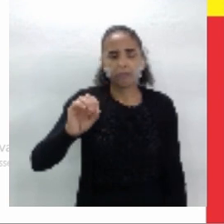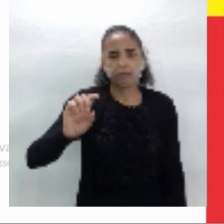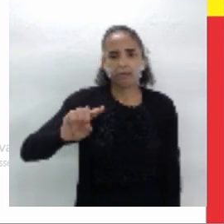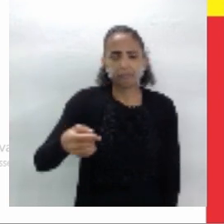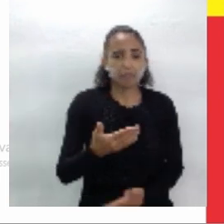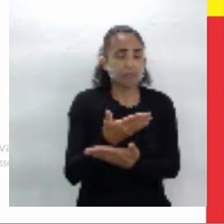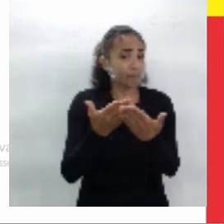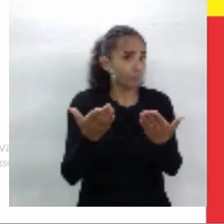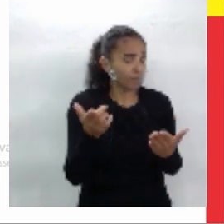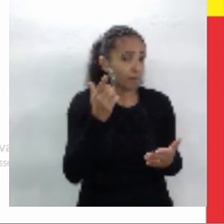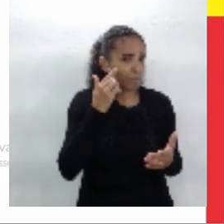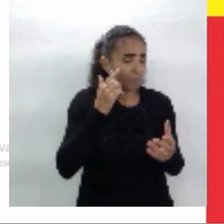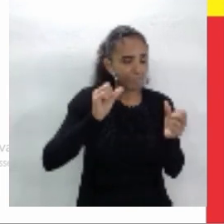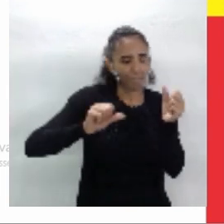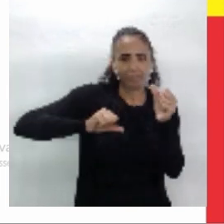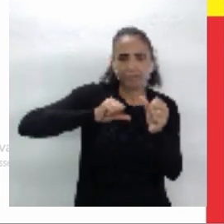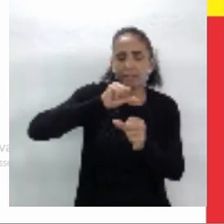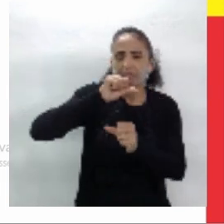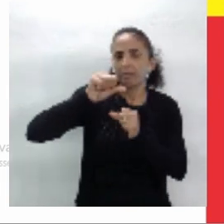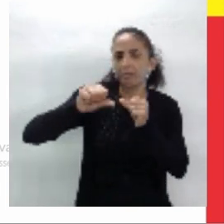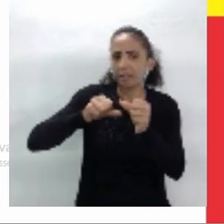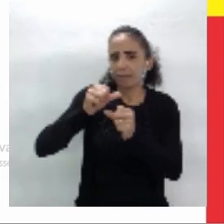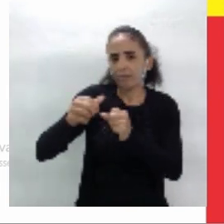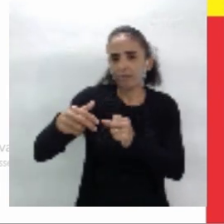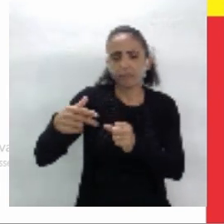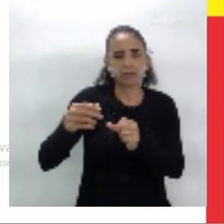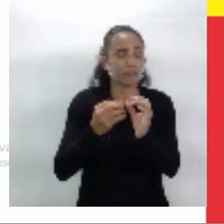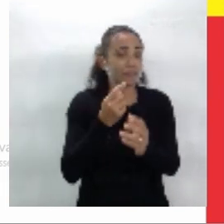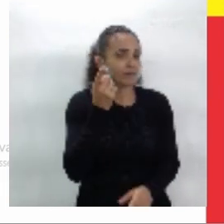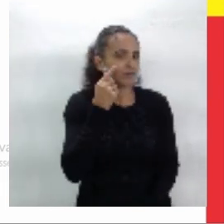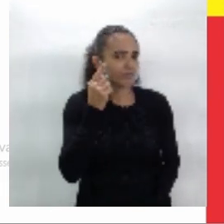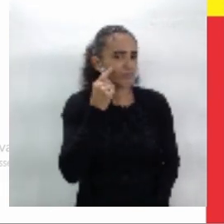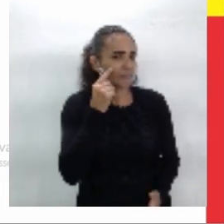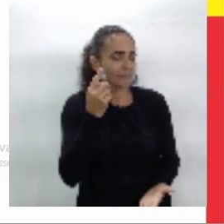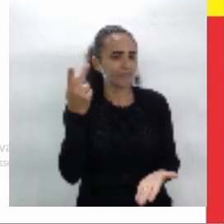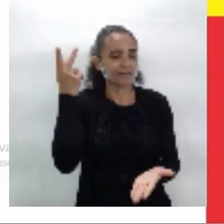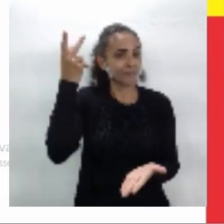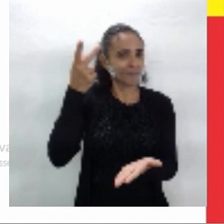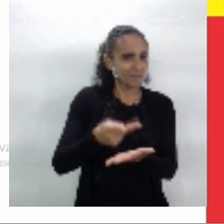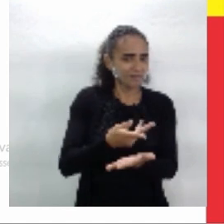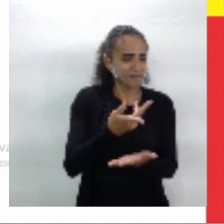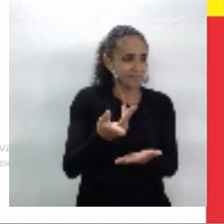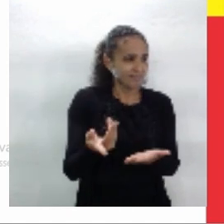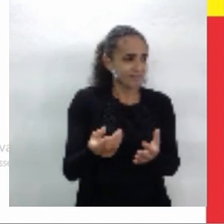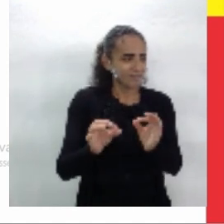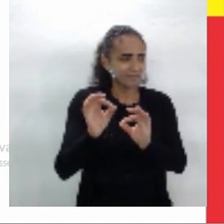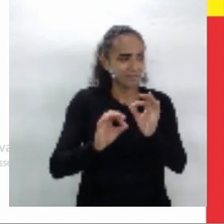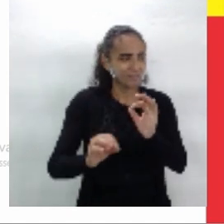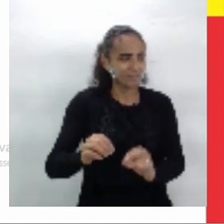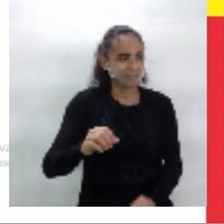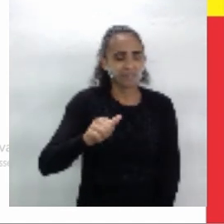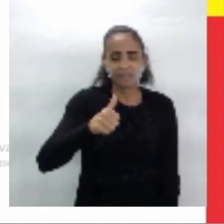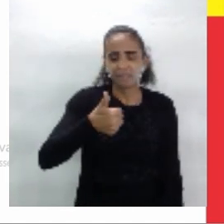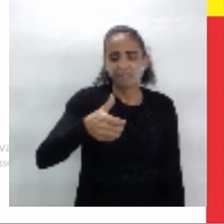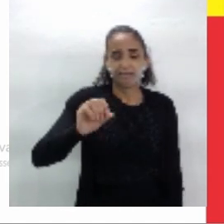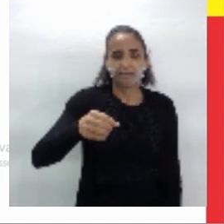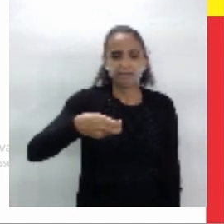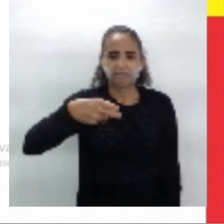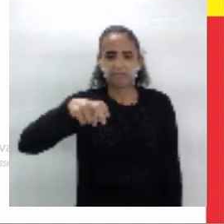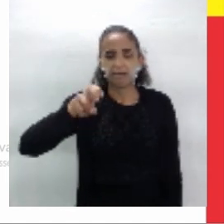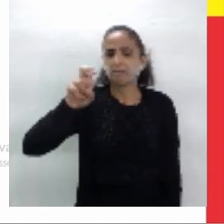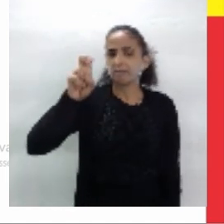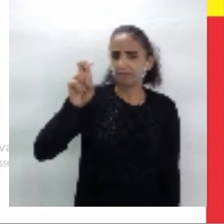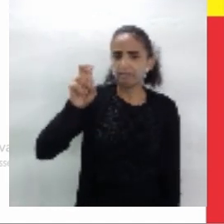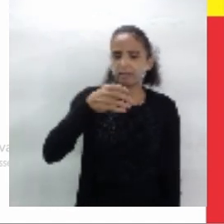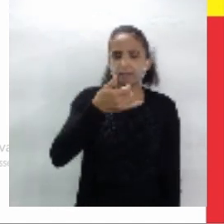100.000. E transformando para potência, veja aí que nós temos 5 zeros. Então, fica 10 elevado a 5.